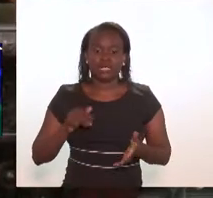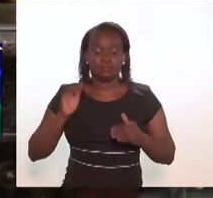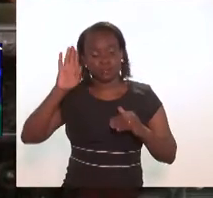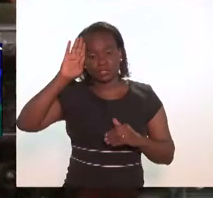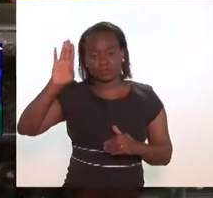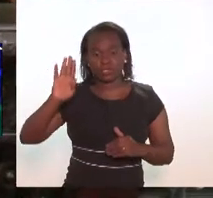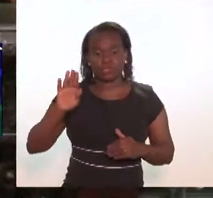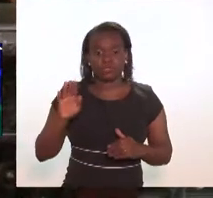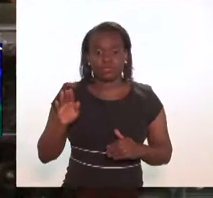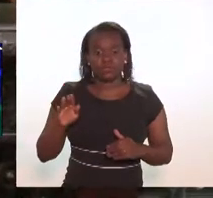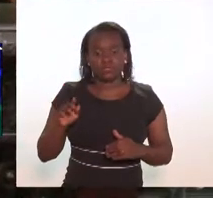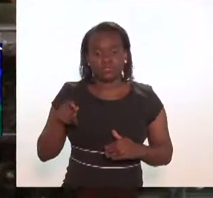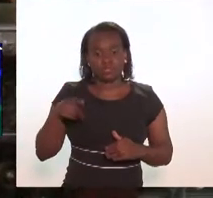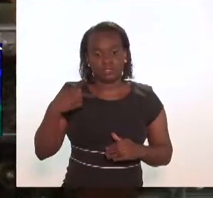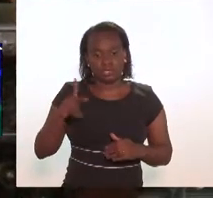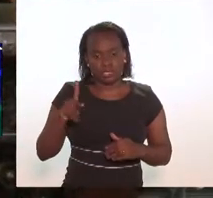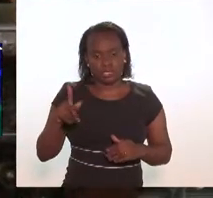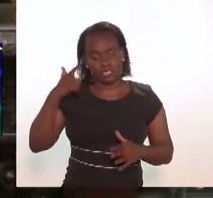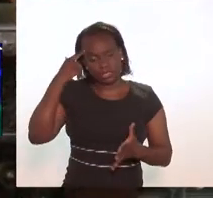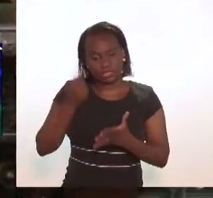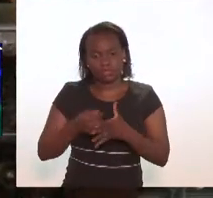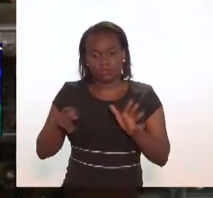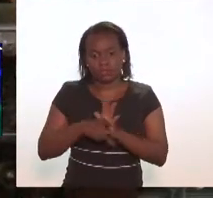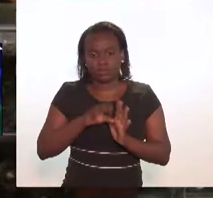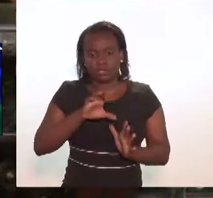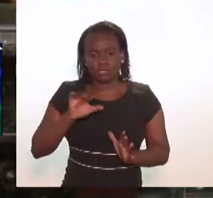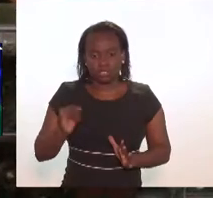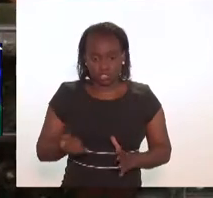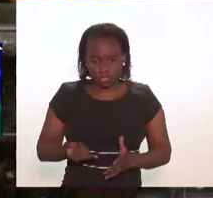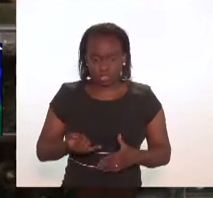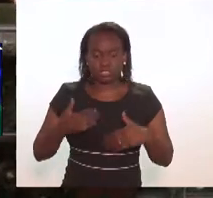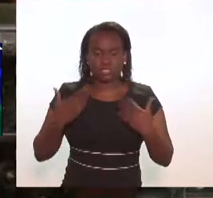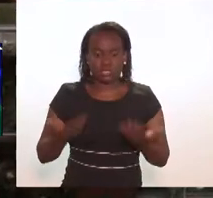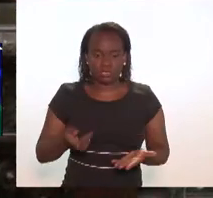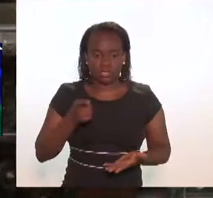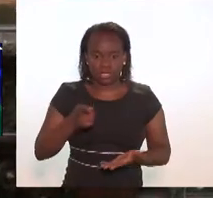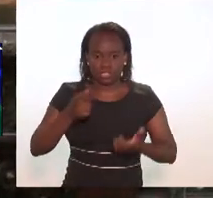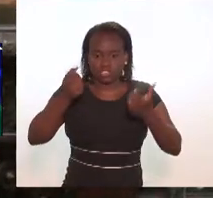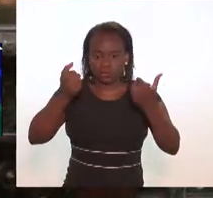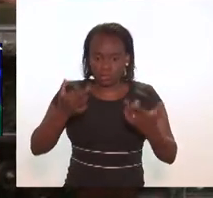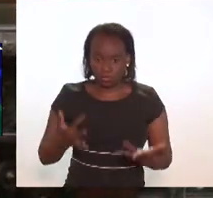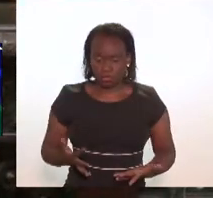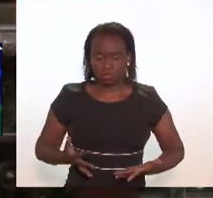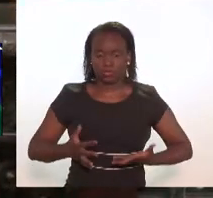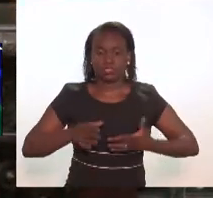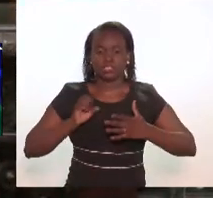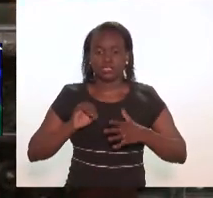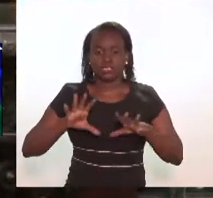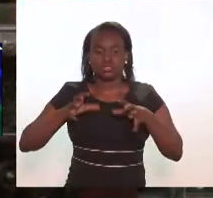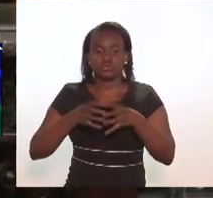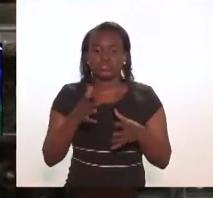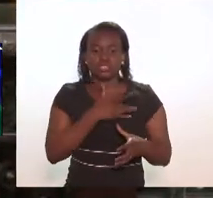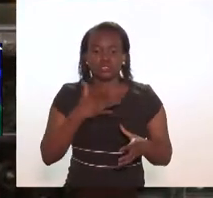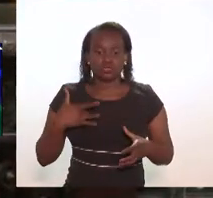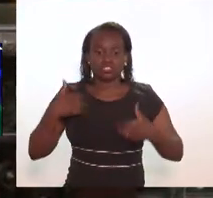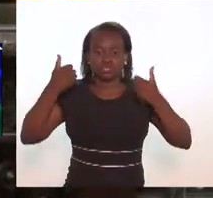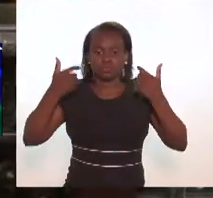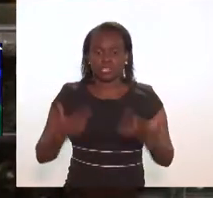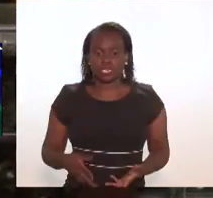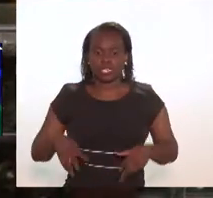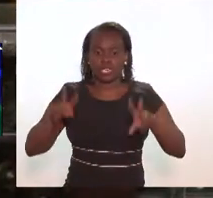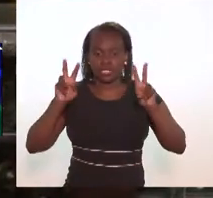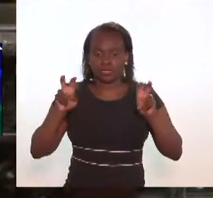prevalecer antes o parecer da CCJ. Nesse raciocínio de Vossa Excelência, se a comissão de saúde tratar um assunto